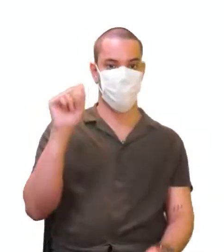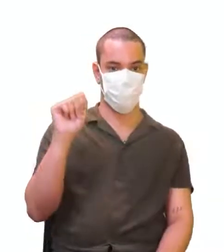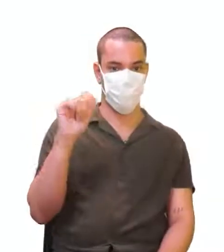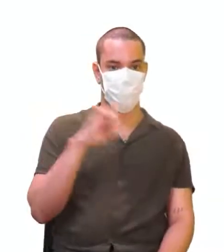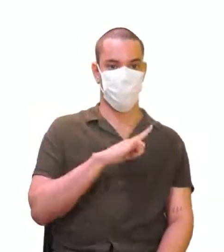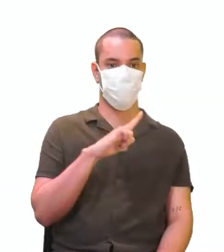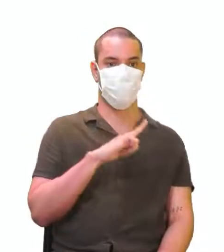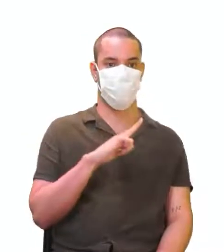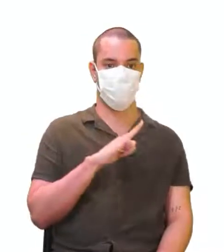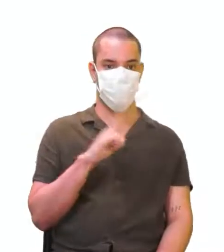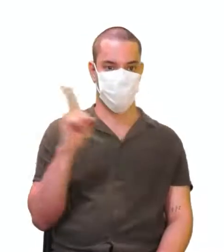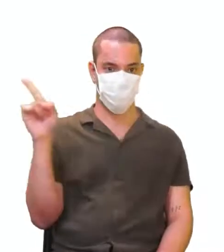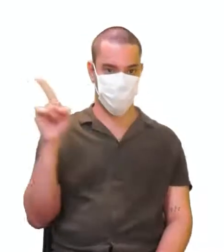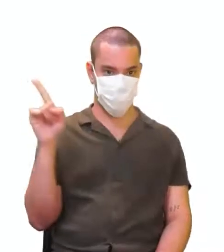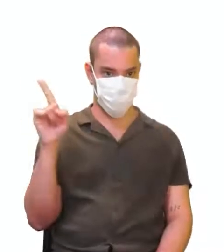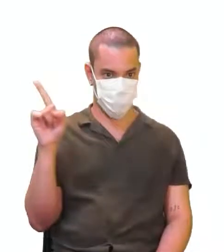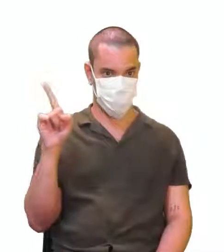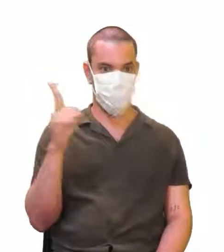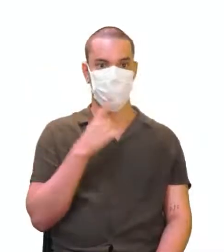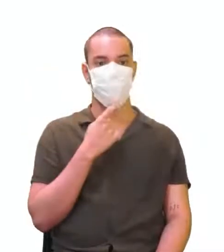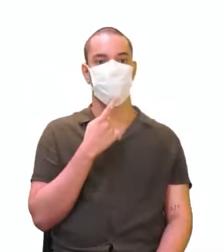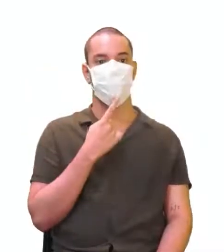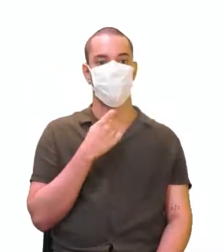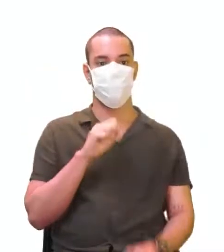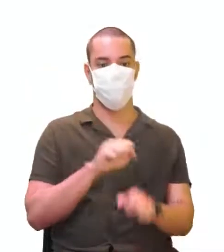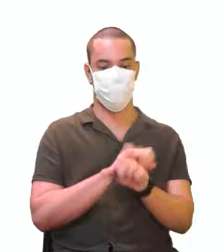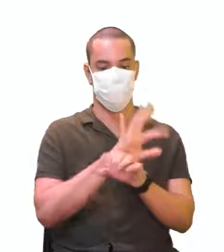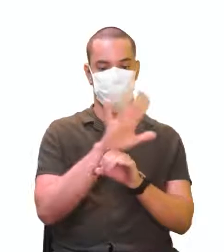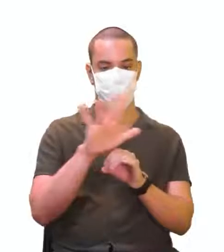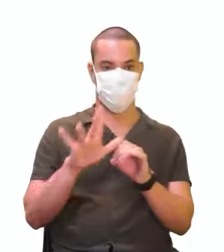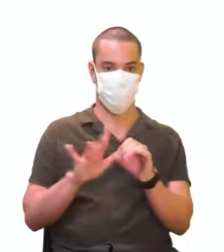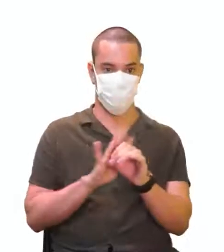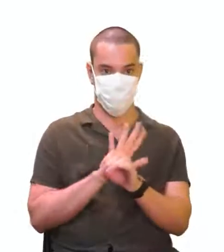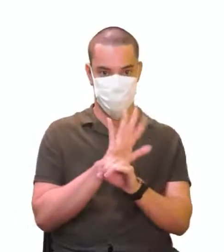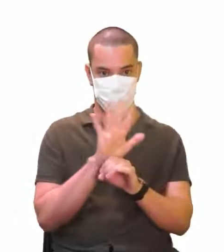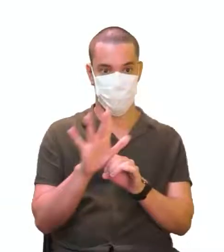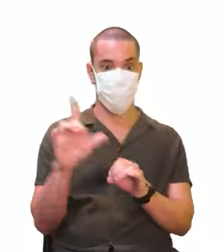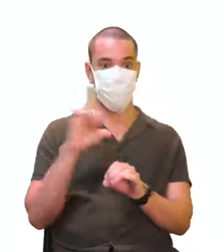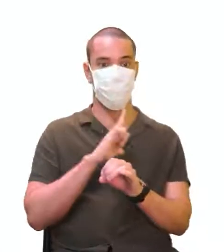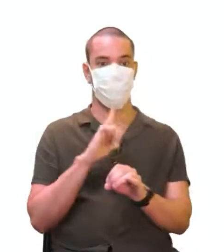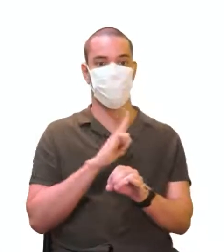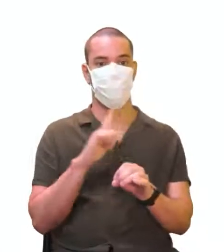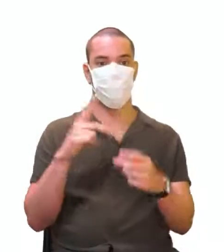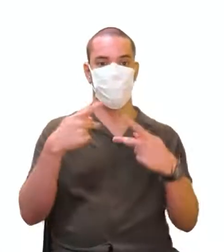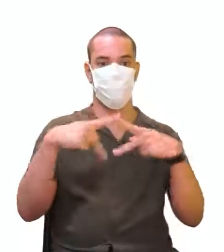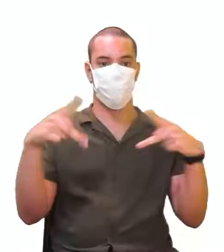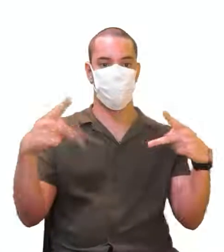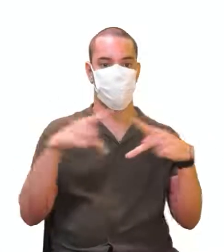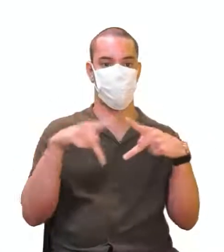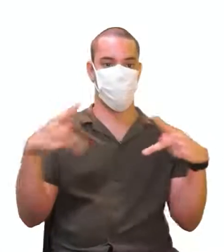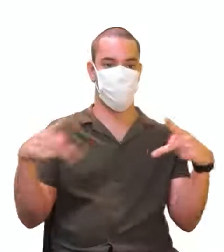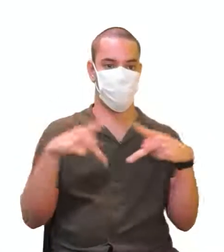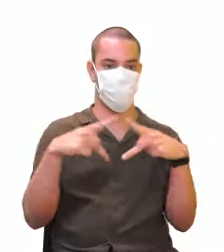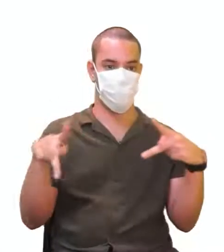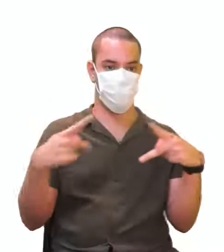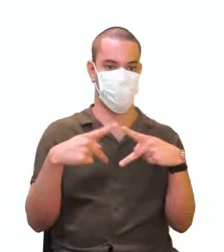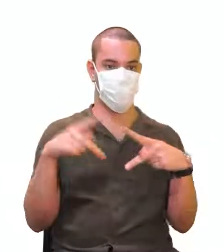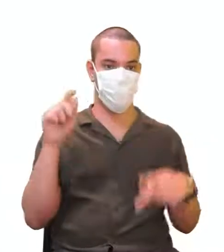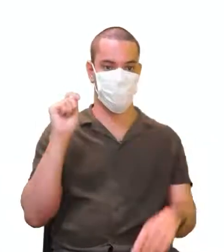eu tenho a minha hemácia e eu tenho as proteínas, tá? Os antígenos